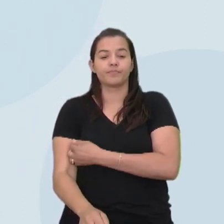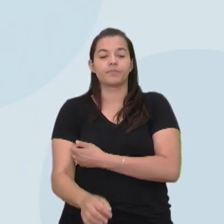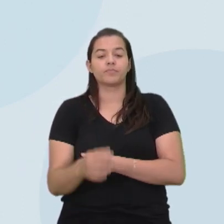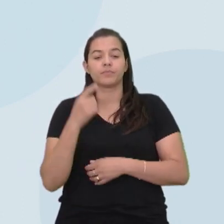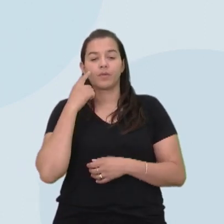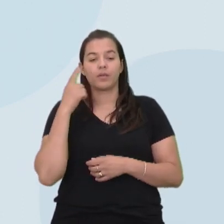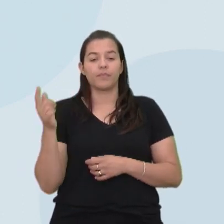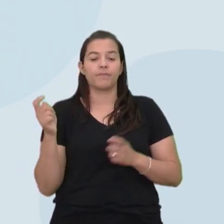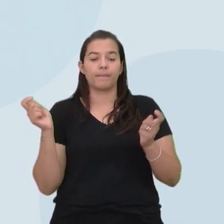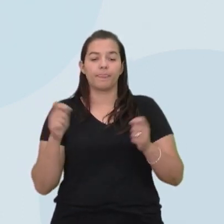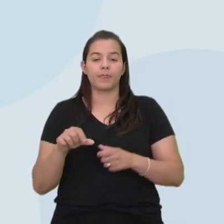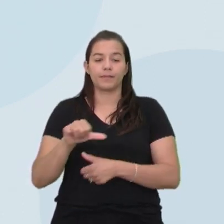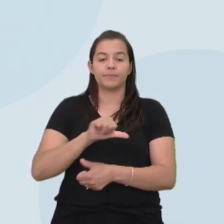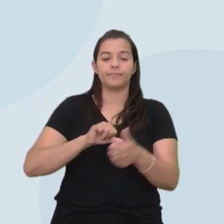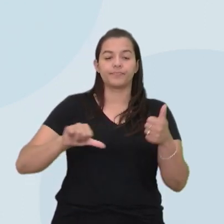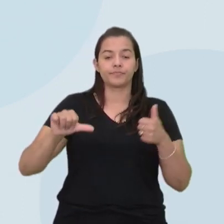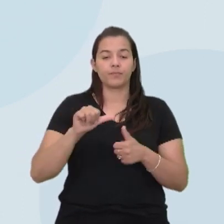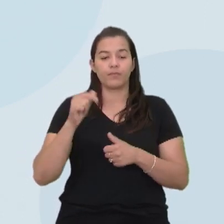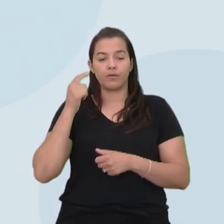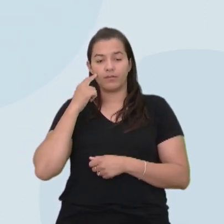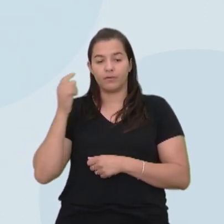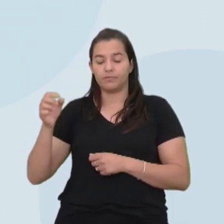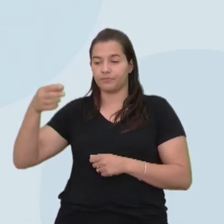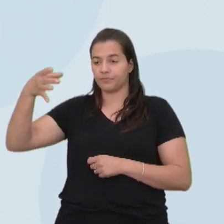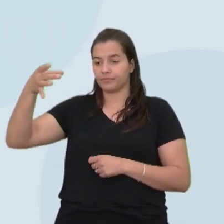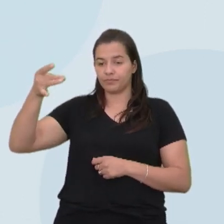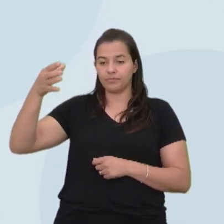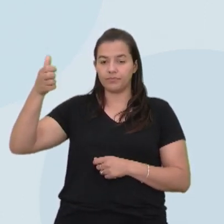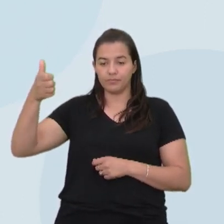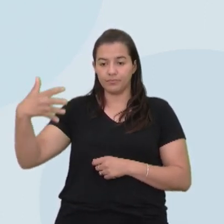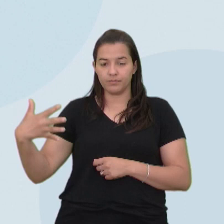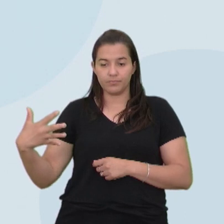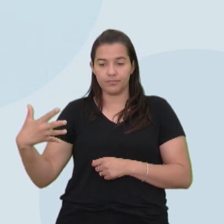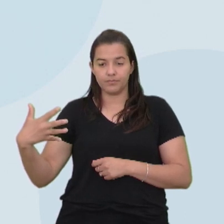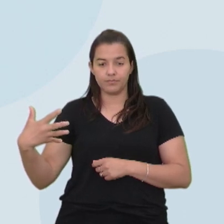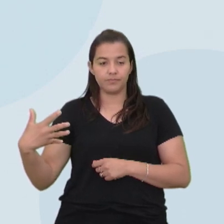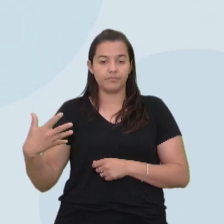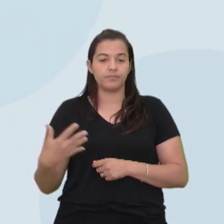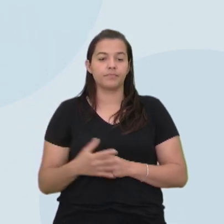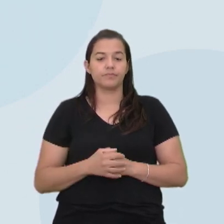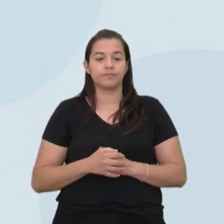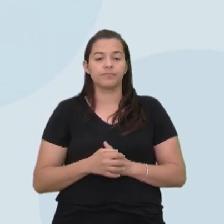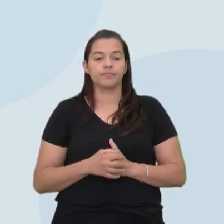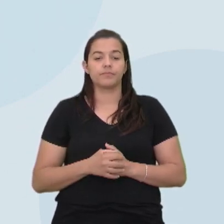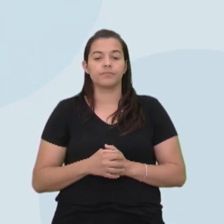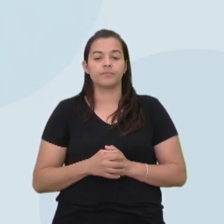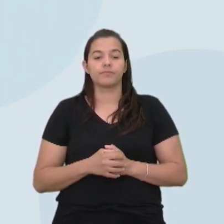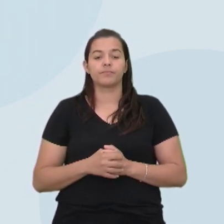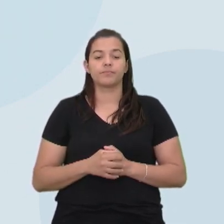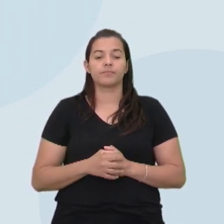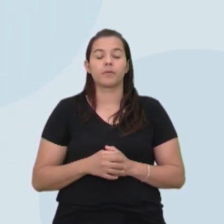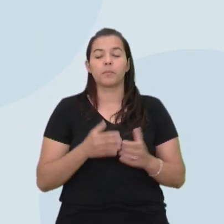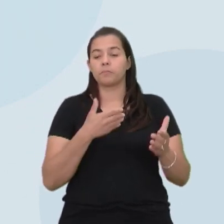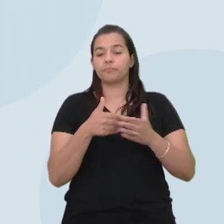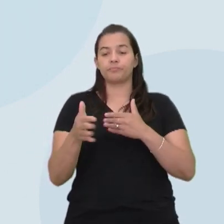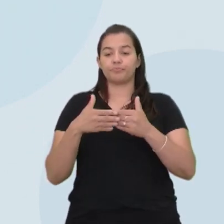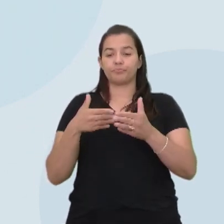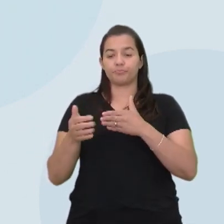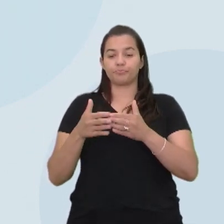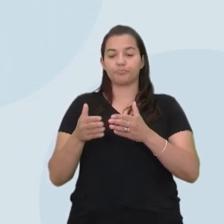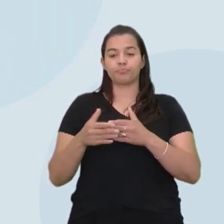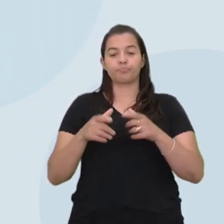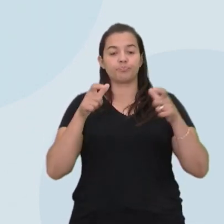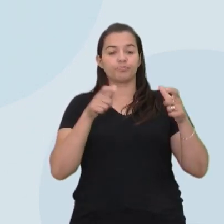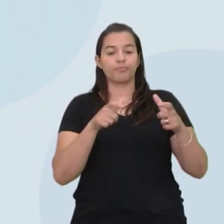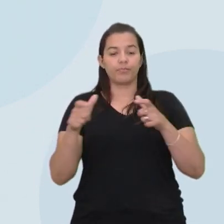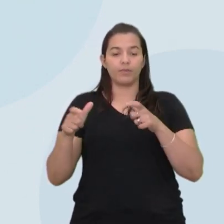aí aqui você pode trocar. Toda vez que tem essa setinha aqui, significa que você pode trocar. No caso, aqui está escrito posição aleatória, mas você pode